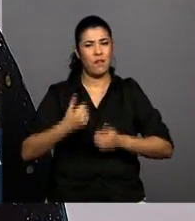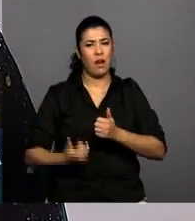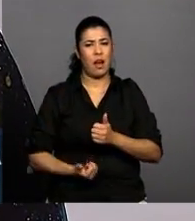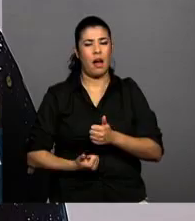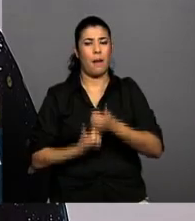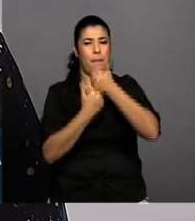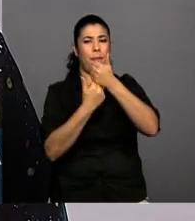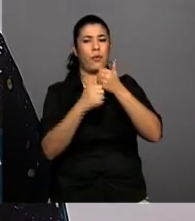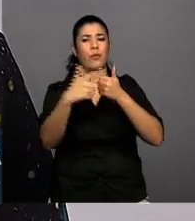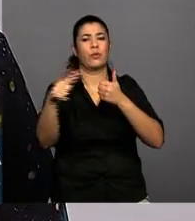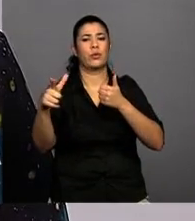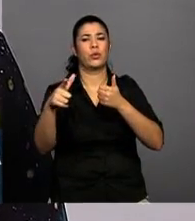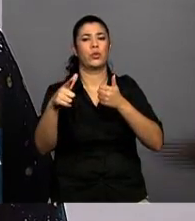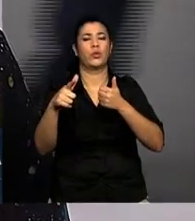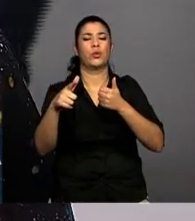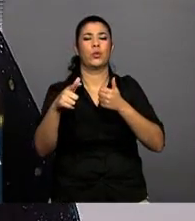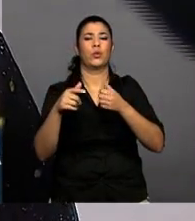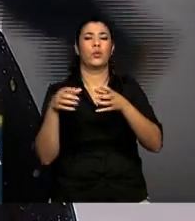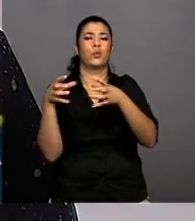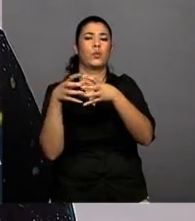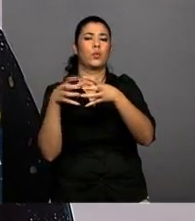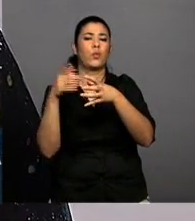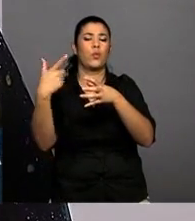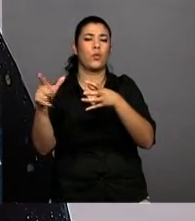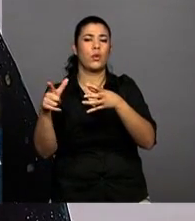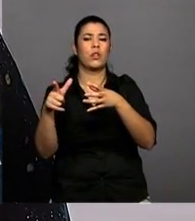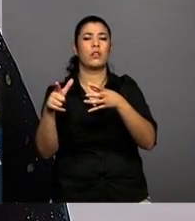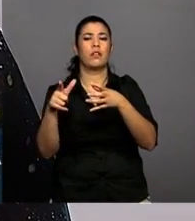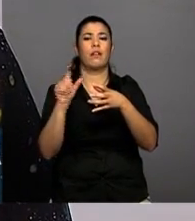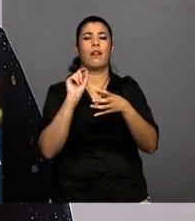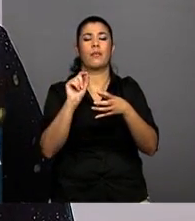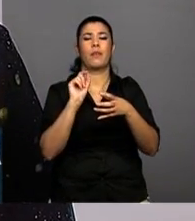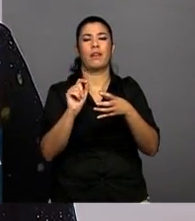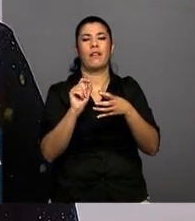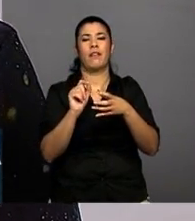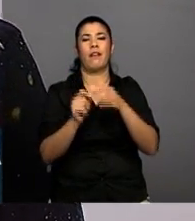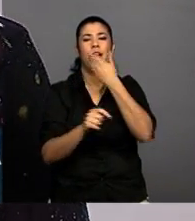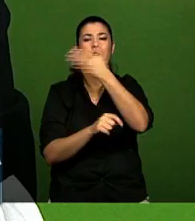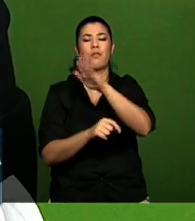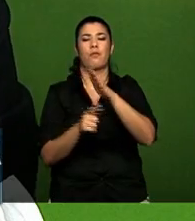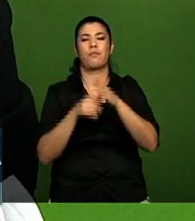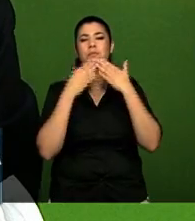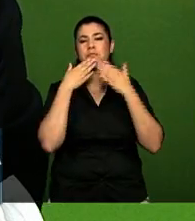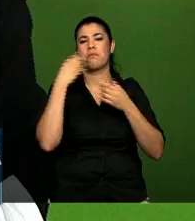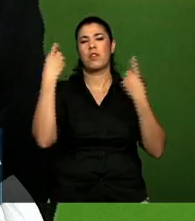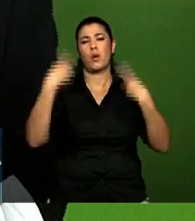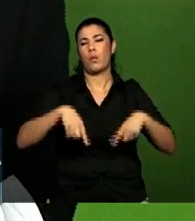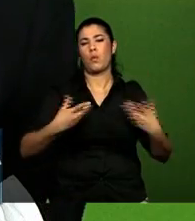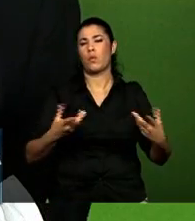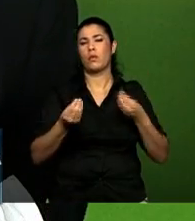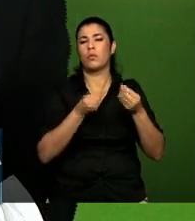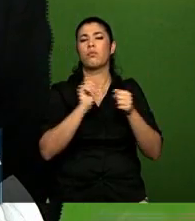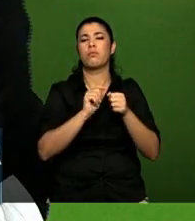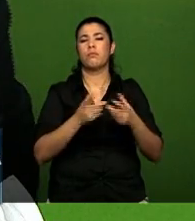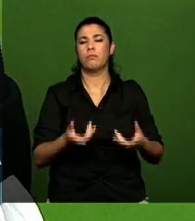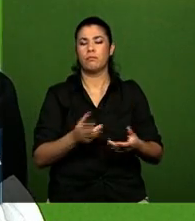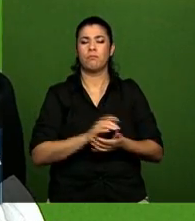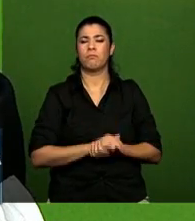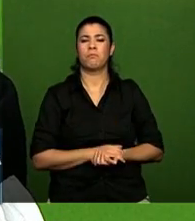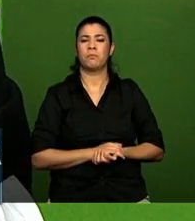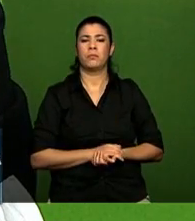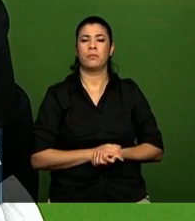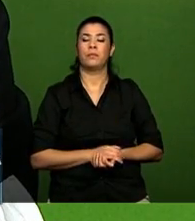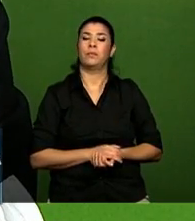a esses setores porque até agora a gente só viu acenos à direita o governo da presidente